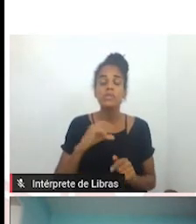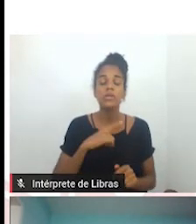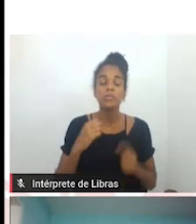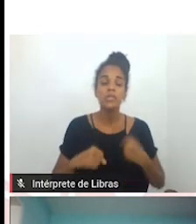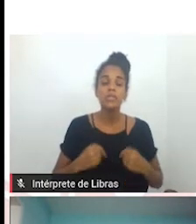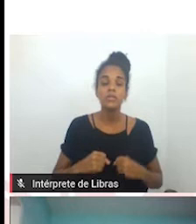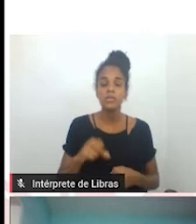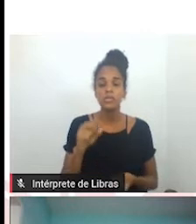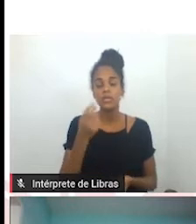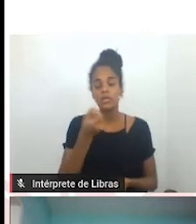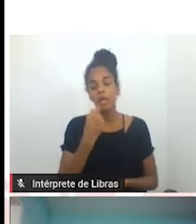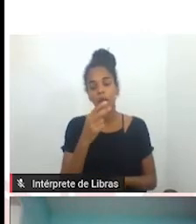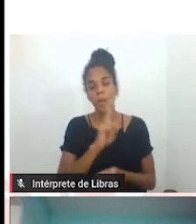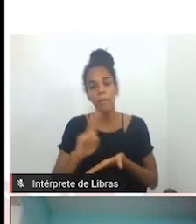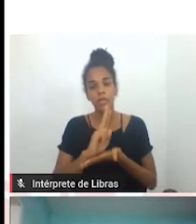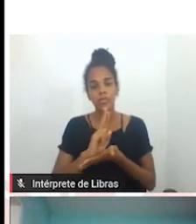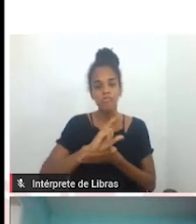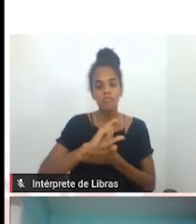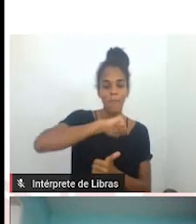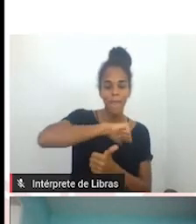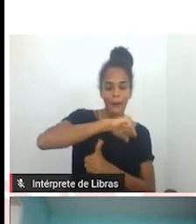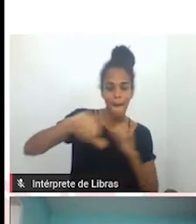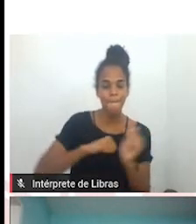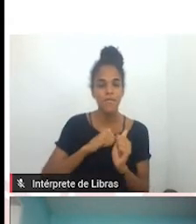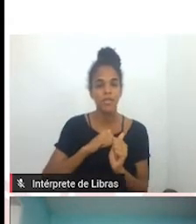noradrenalina, epinefrina, pode passar.